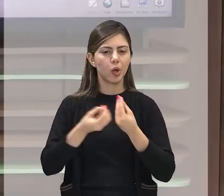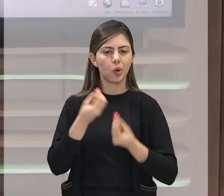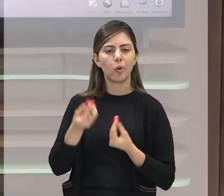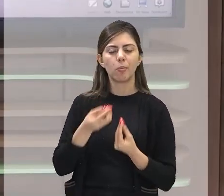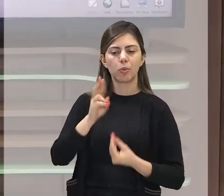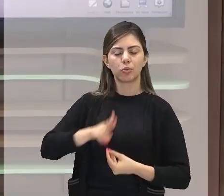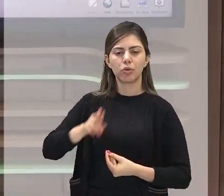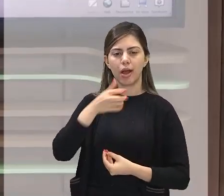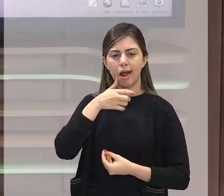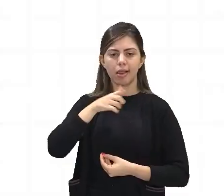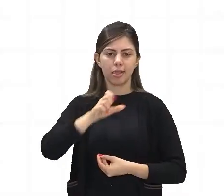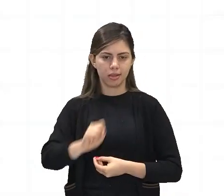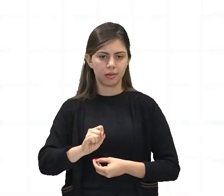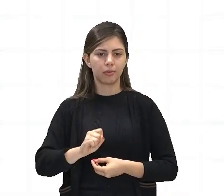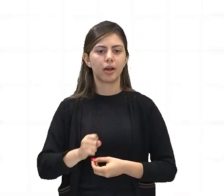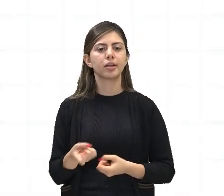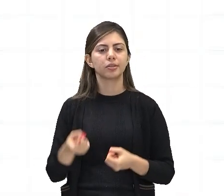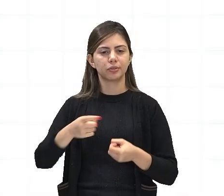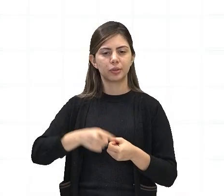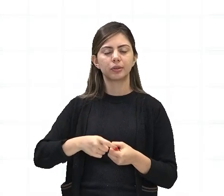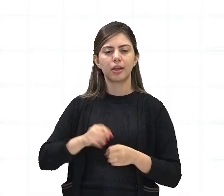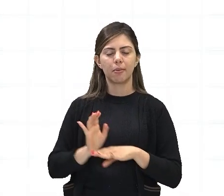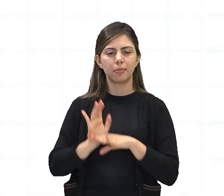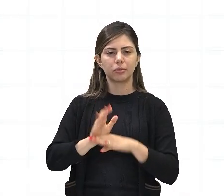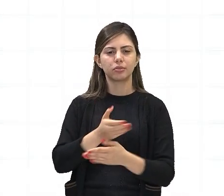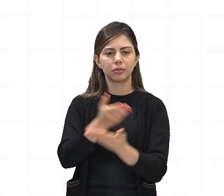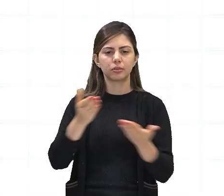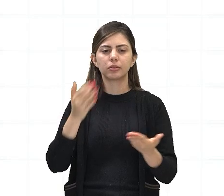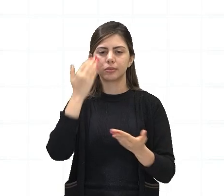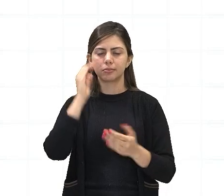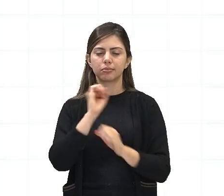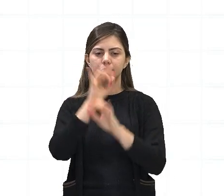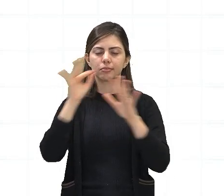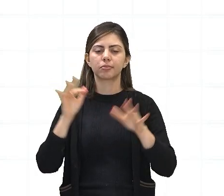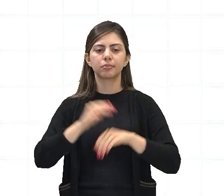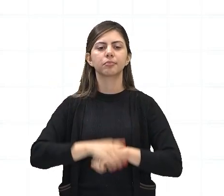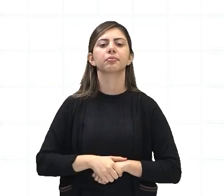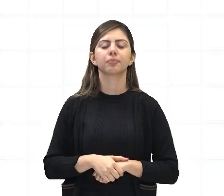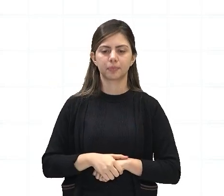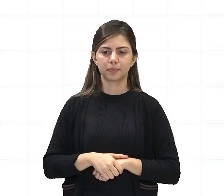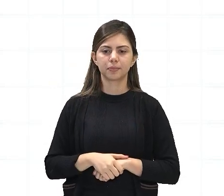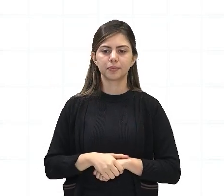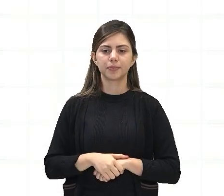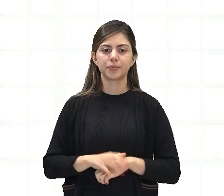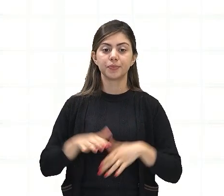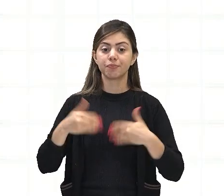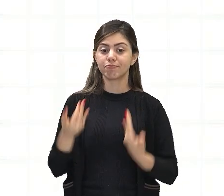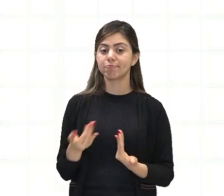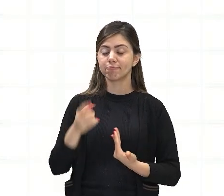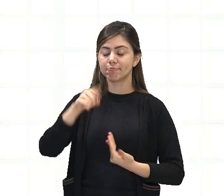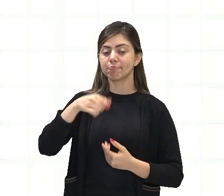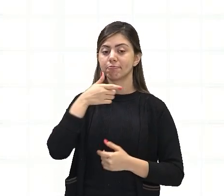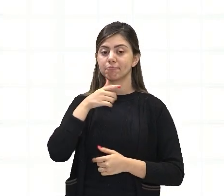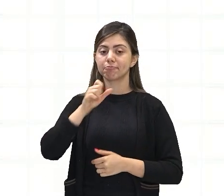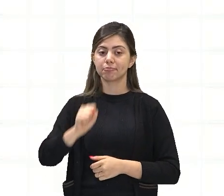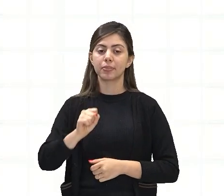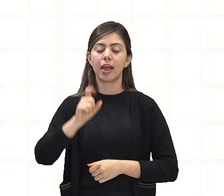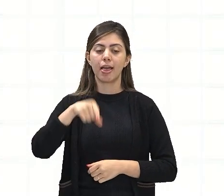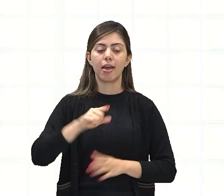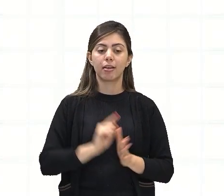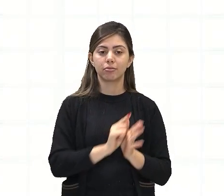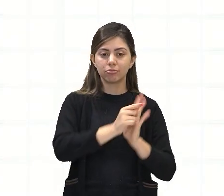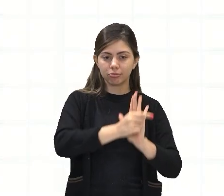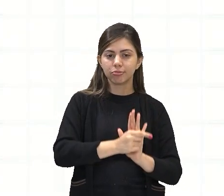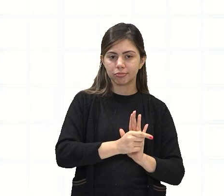Já falamos disso, mas retornamos para explicitar outros pontos. Então, a linguagem do gênero,